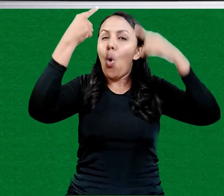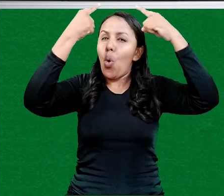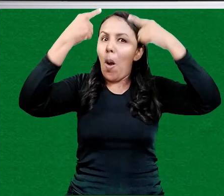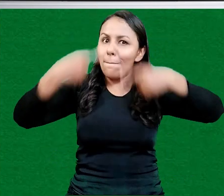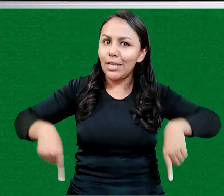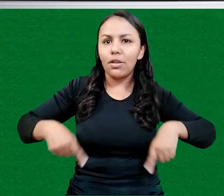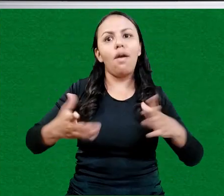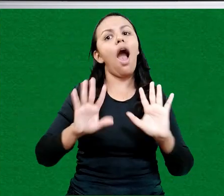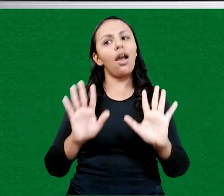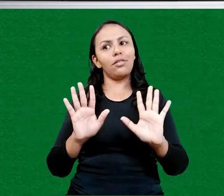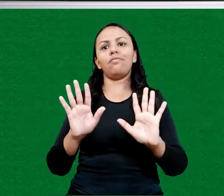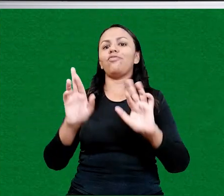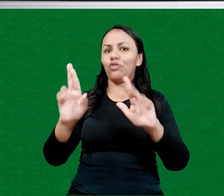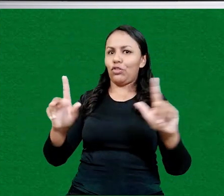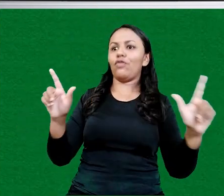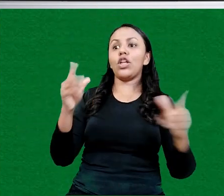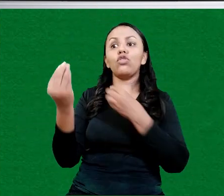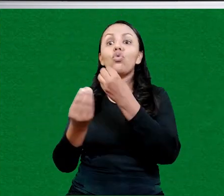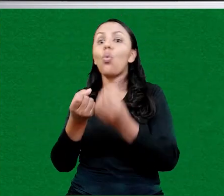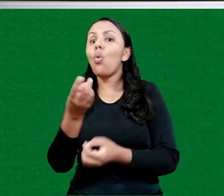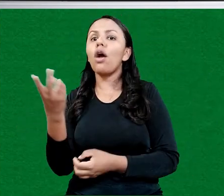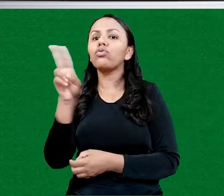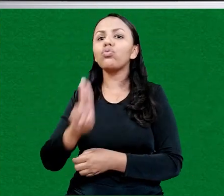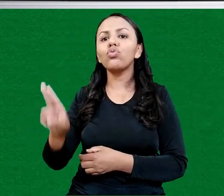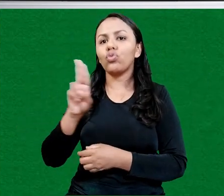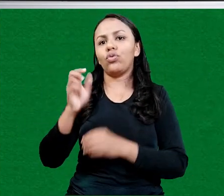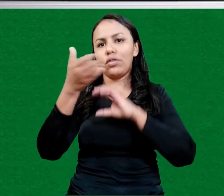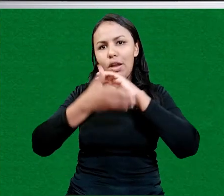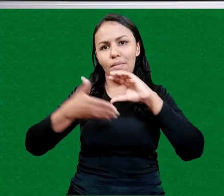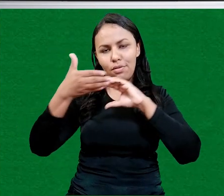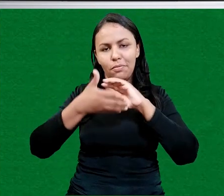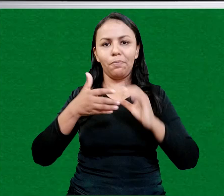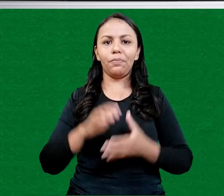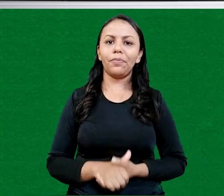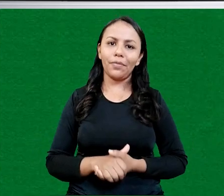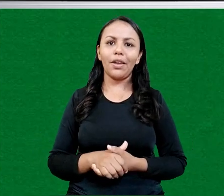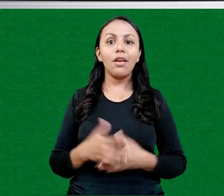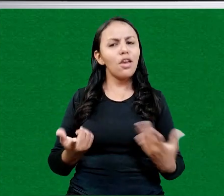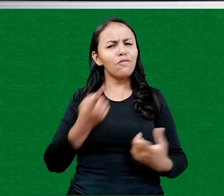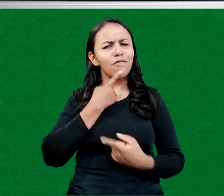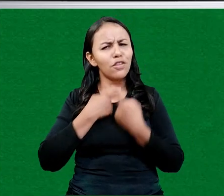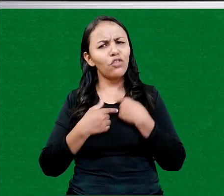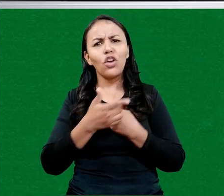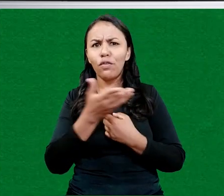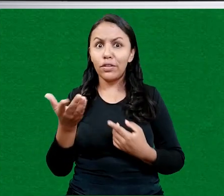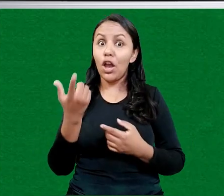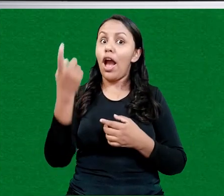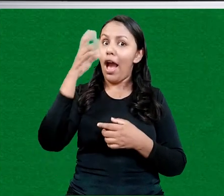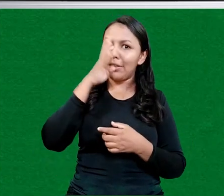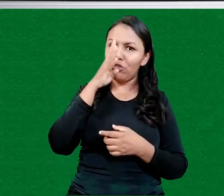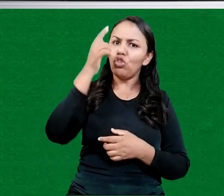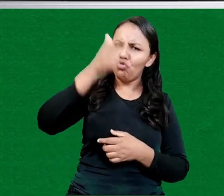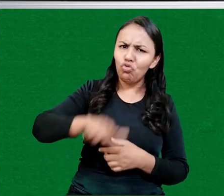diferente para essa performance de consumo de carboidrato. No mais, espero que você possa voltar ao